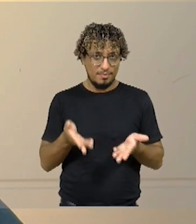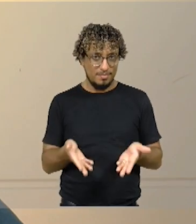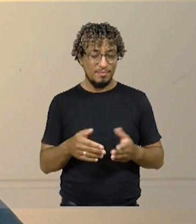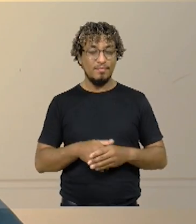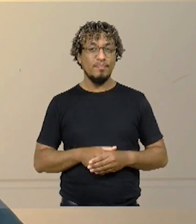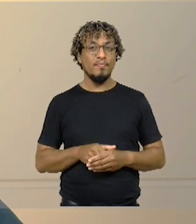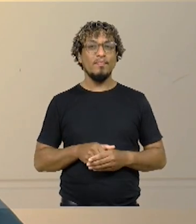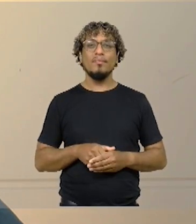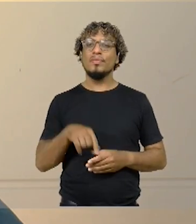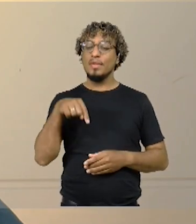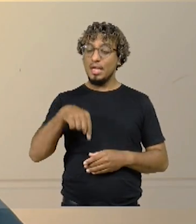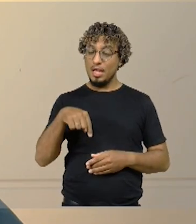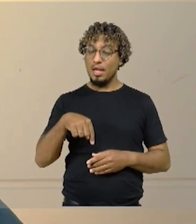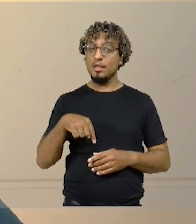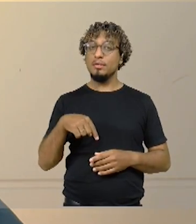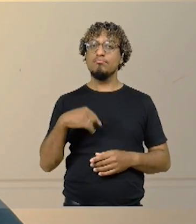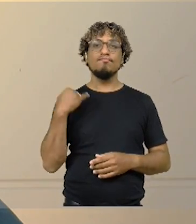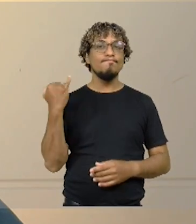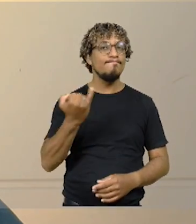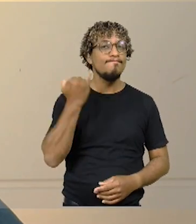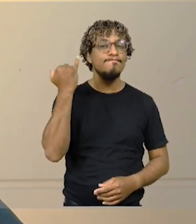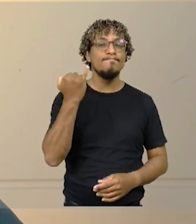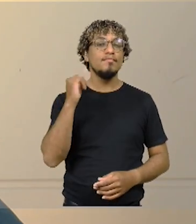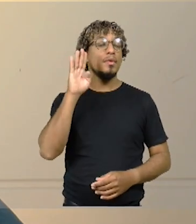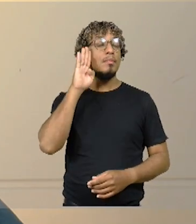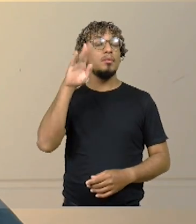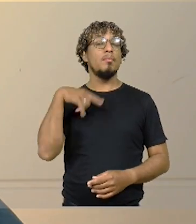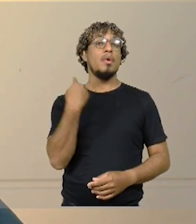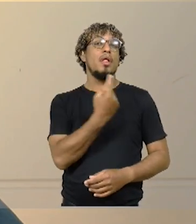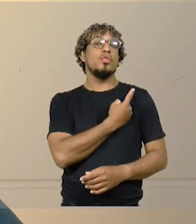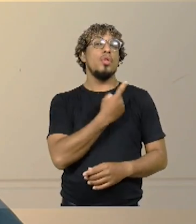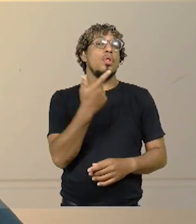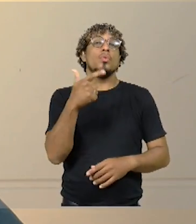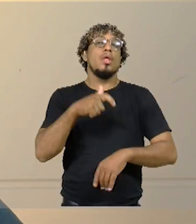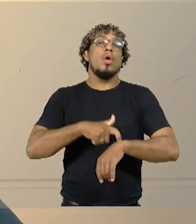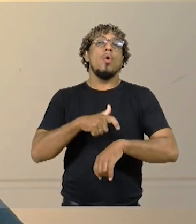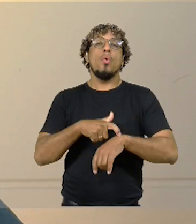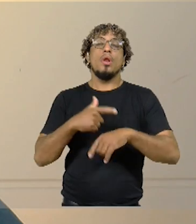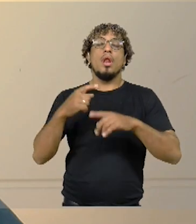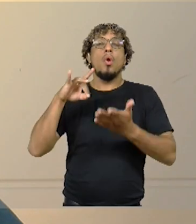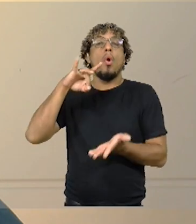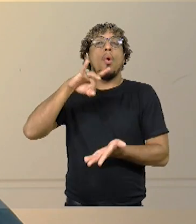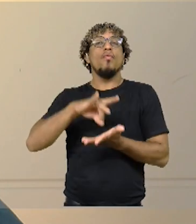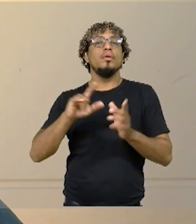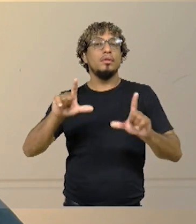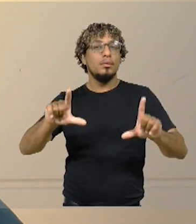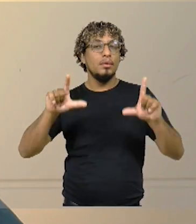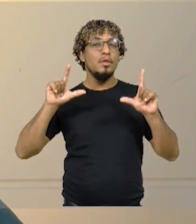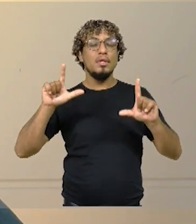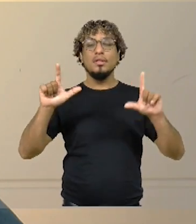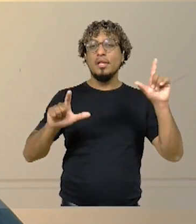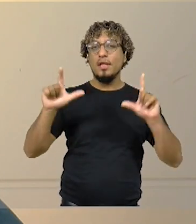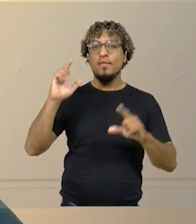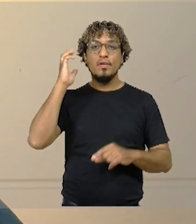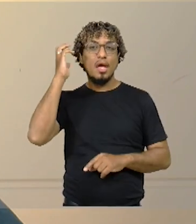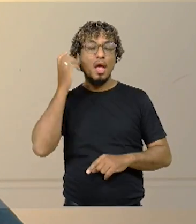próprio Tesouro Nacional e o Tribunal de Contas, uma das cidades menos transparentes, né, em relação ao recurso público. Nós vamos